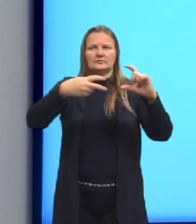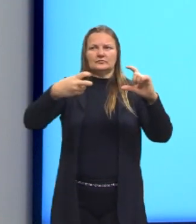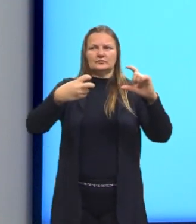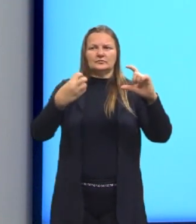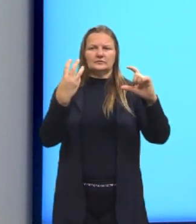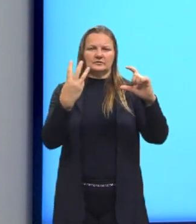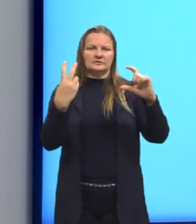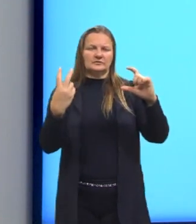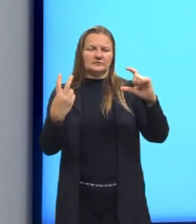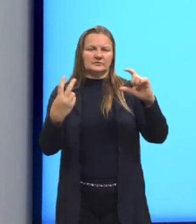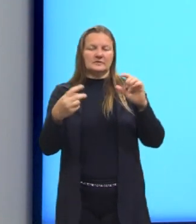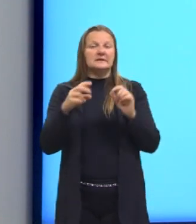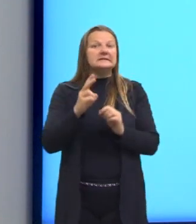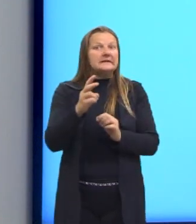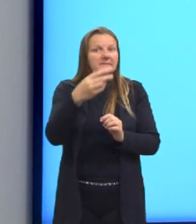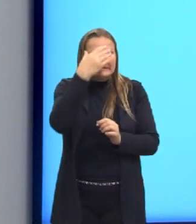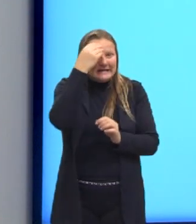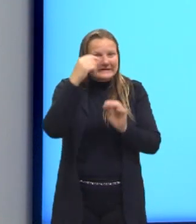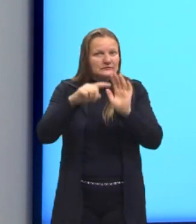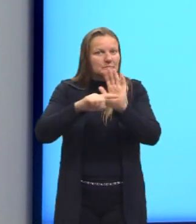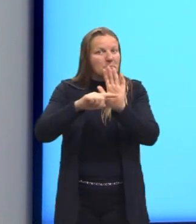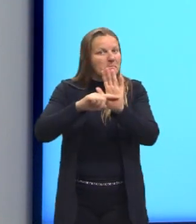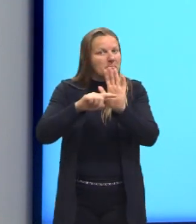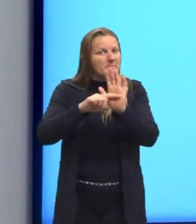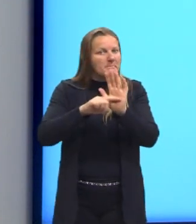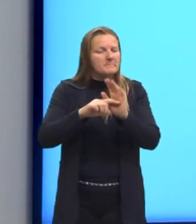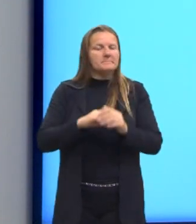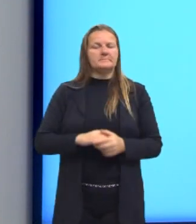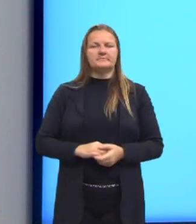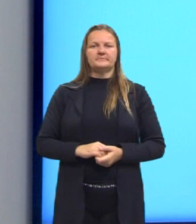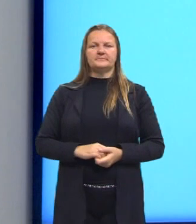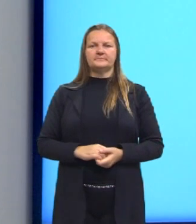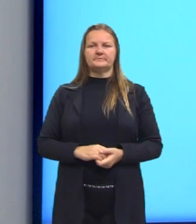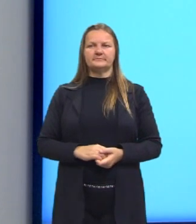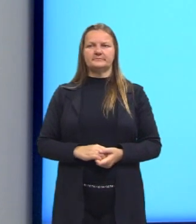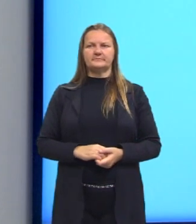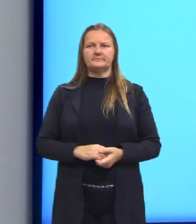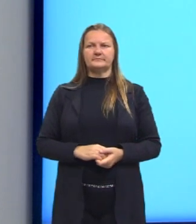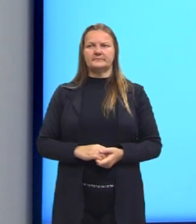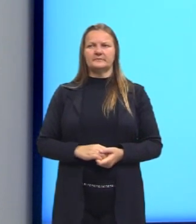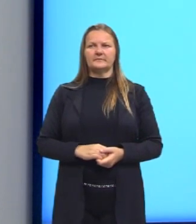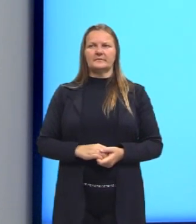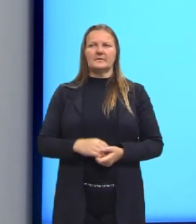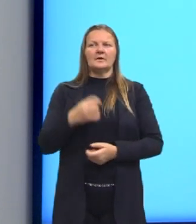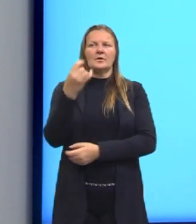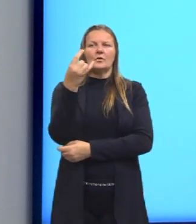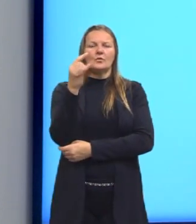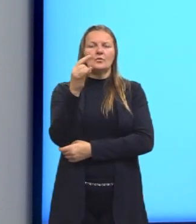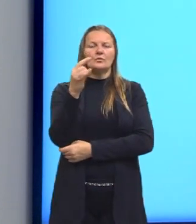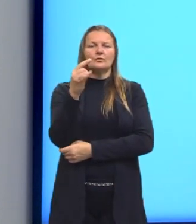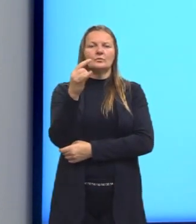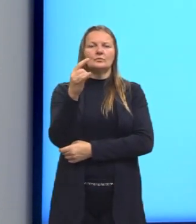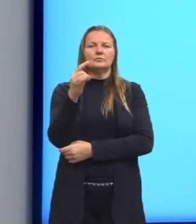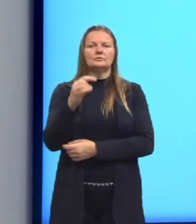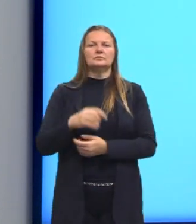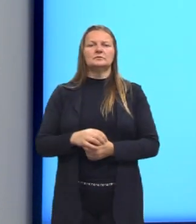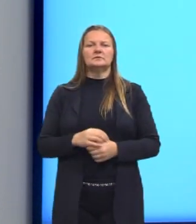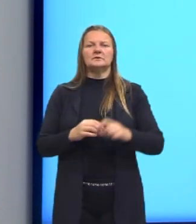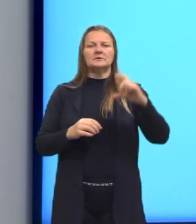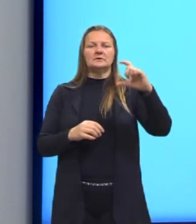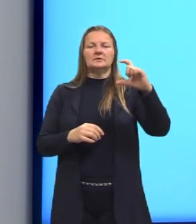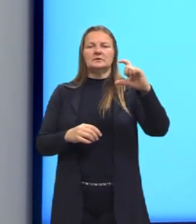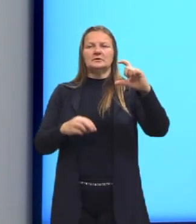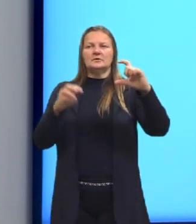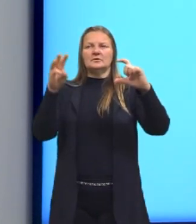daria 32. Tá? Então, menos 32. E aí, a última diagonal secundária, de